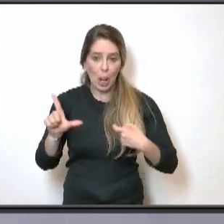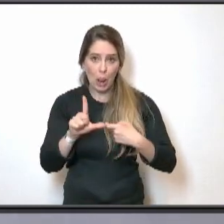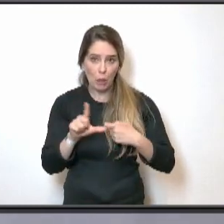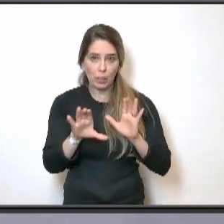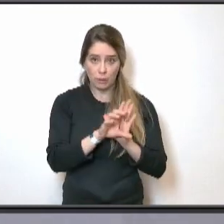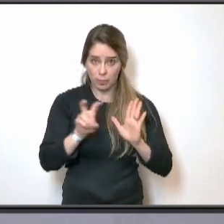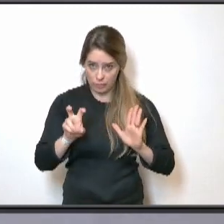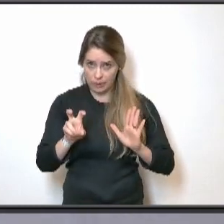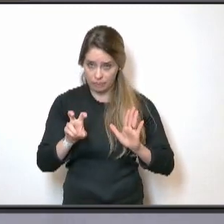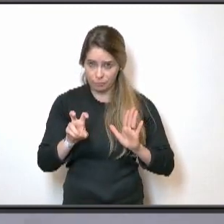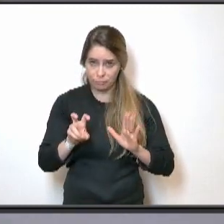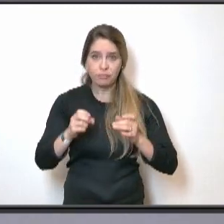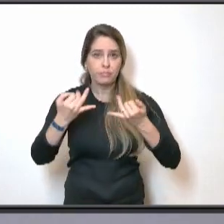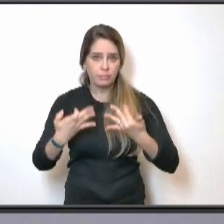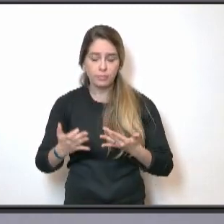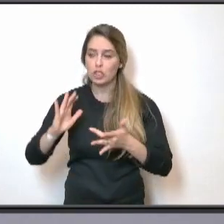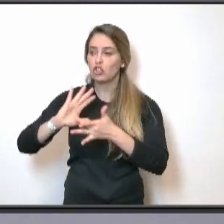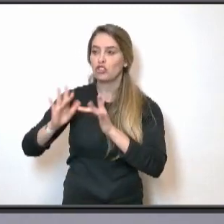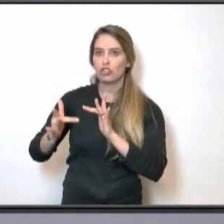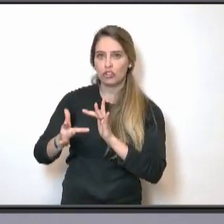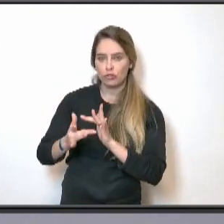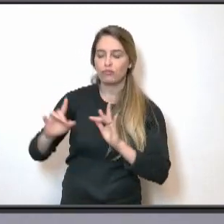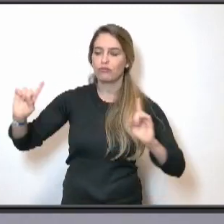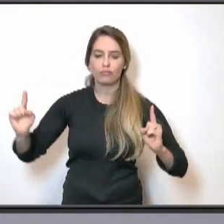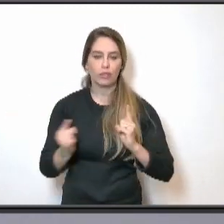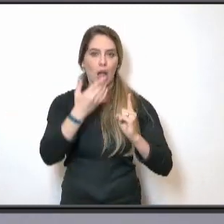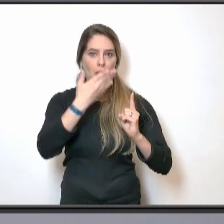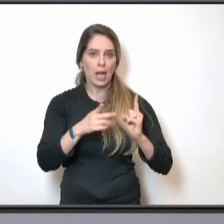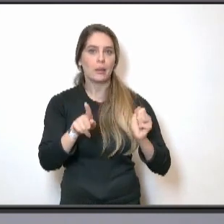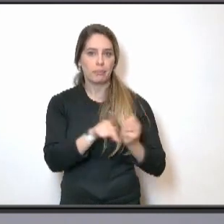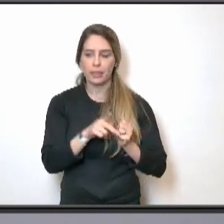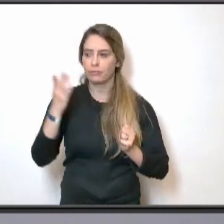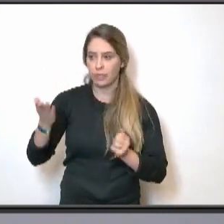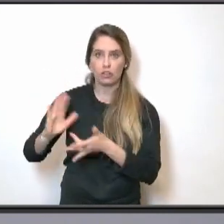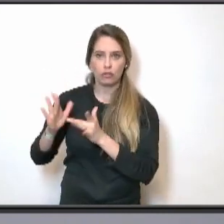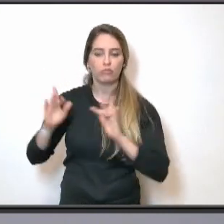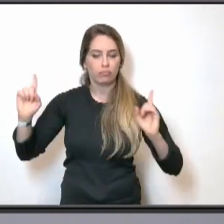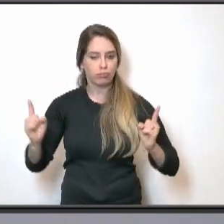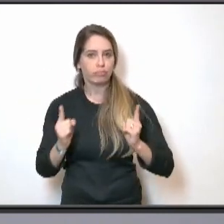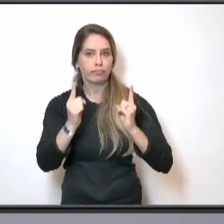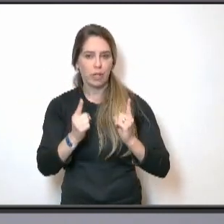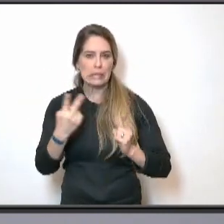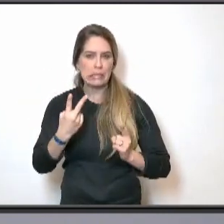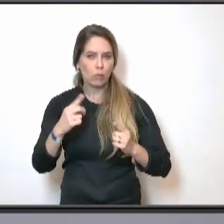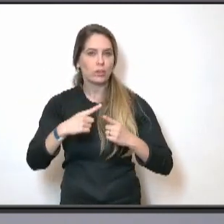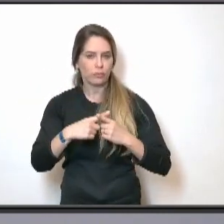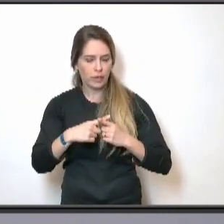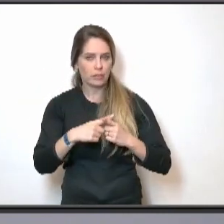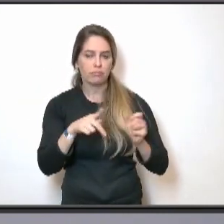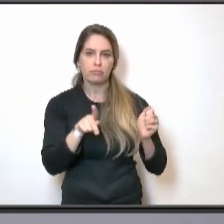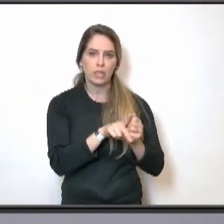5, quando Jesus tem o segundo encontro com Pedro, Pedro estava ali com o seu irmão, com seus